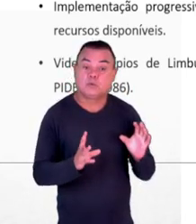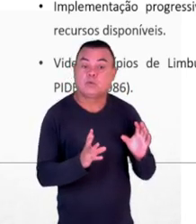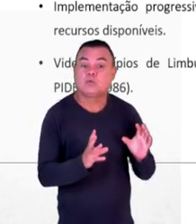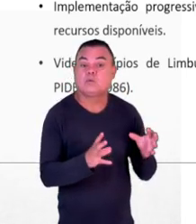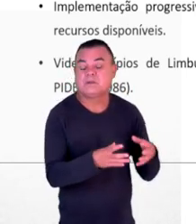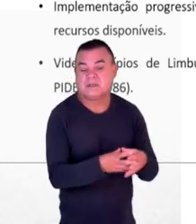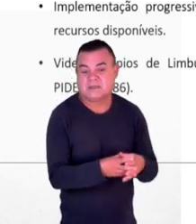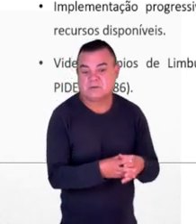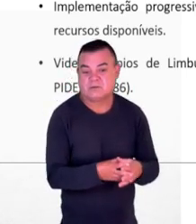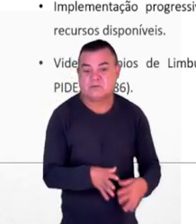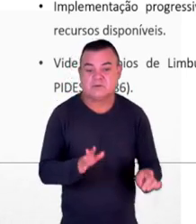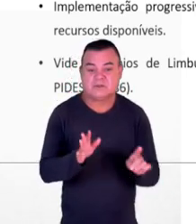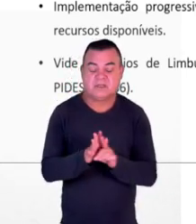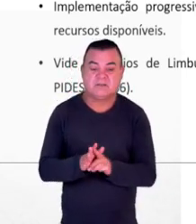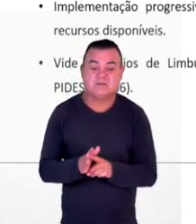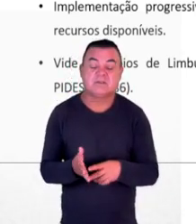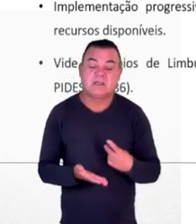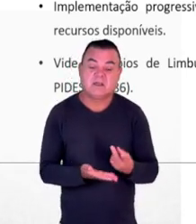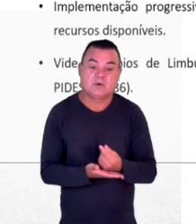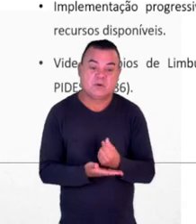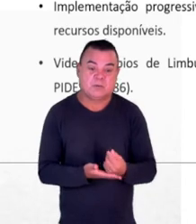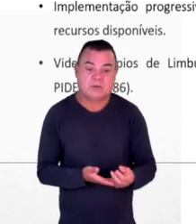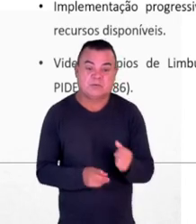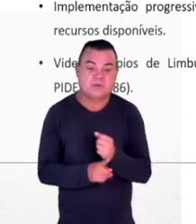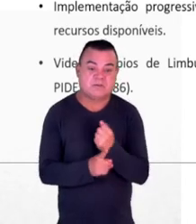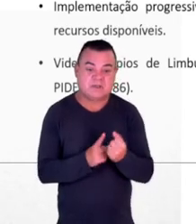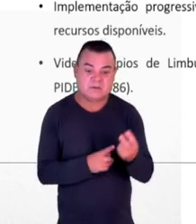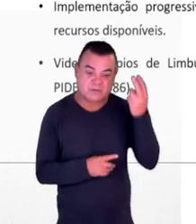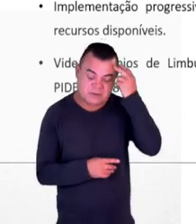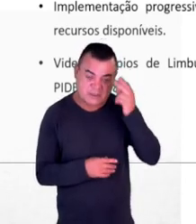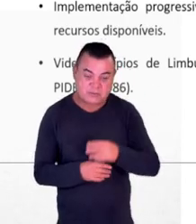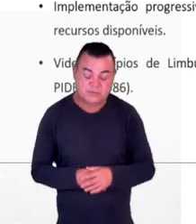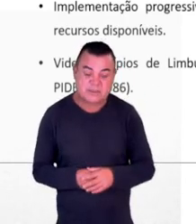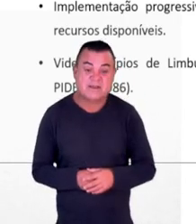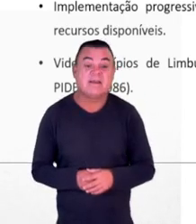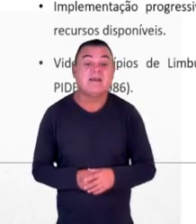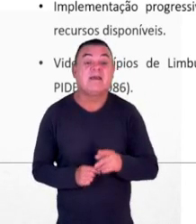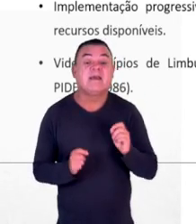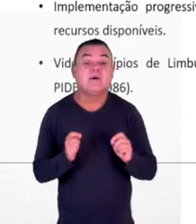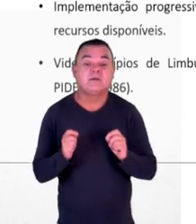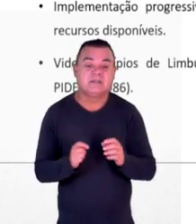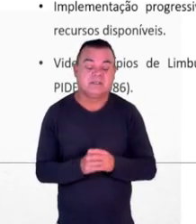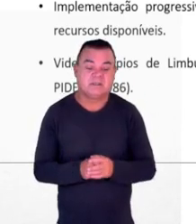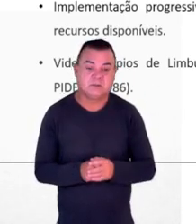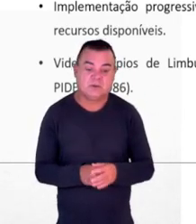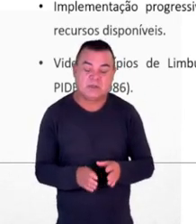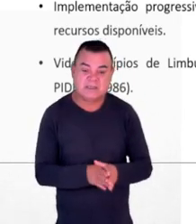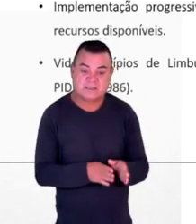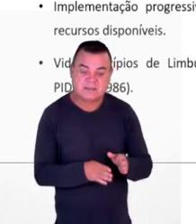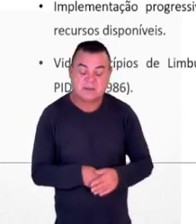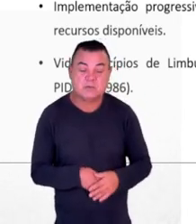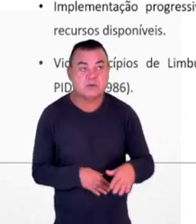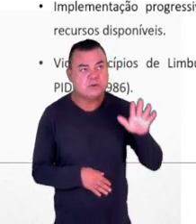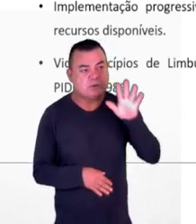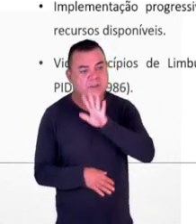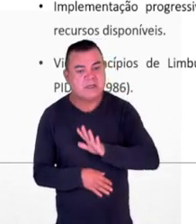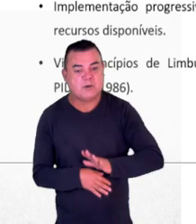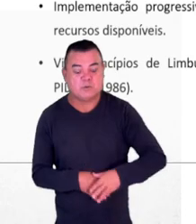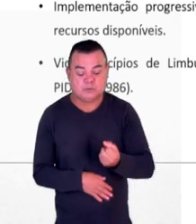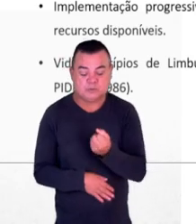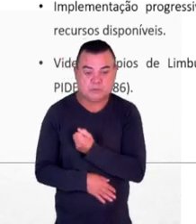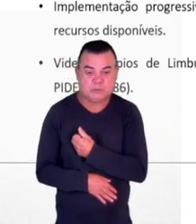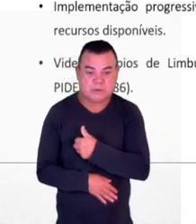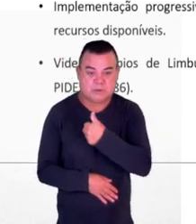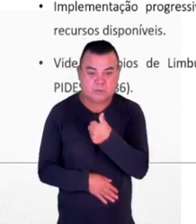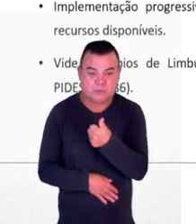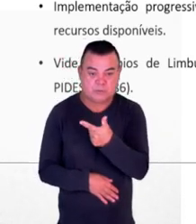tem outras mas a mais importante que é de leitura obrigatória é a orientação geral número 12 pois bem a